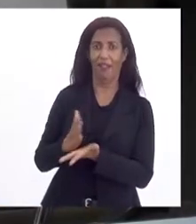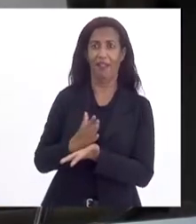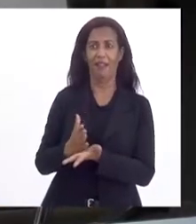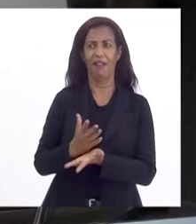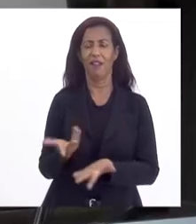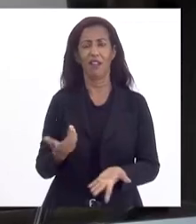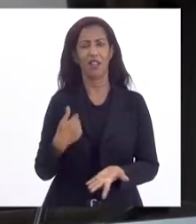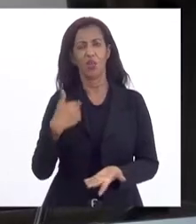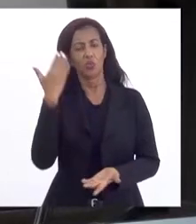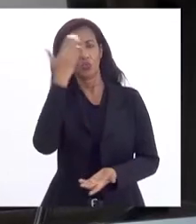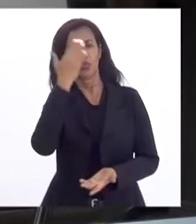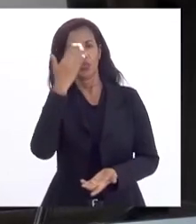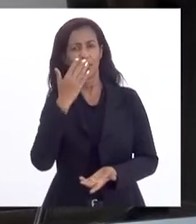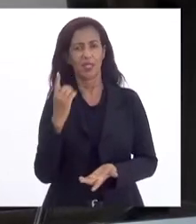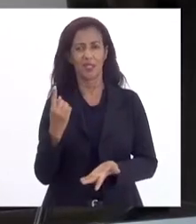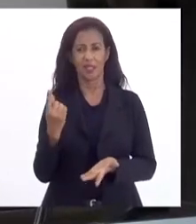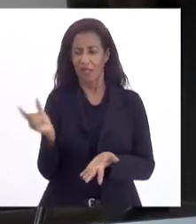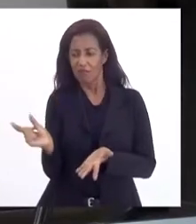especificou.